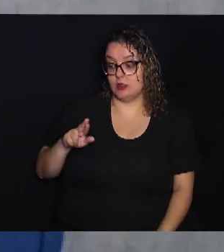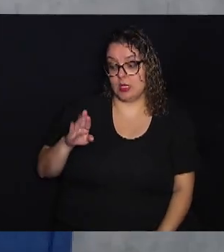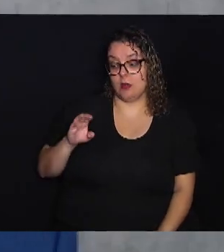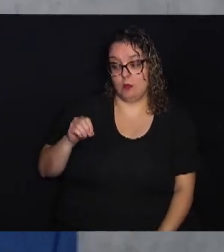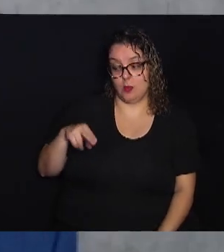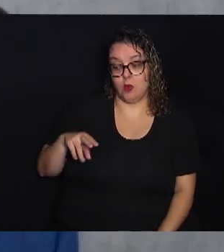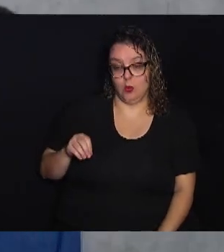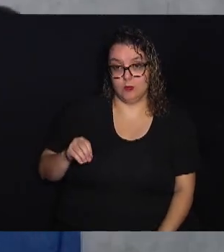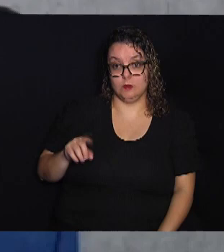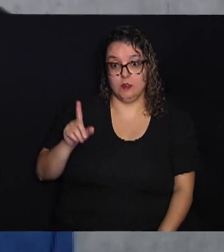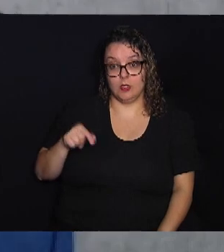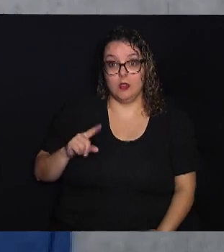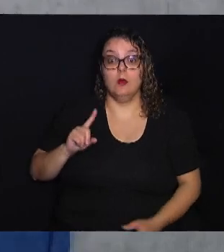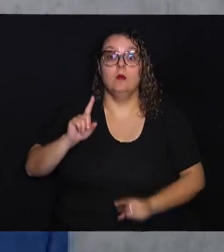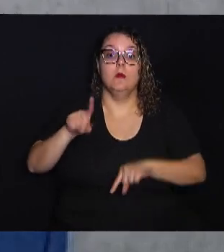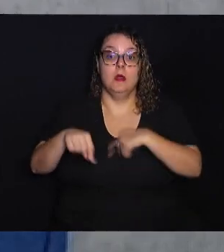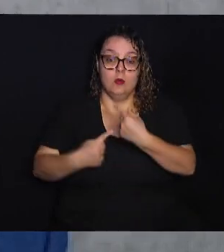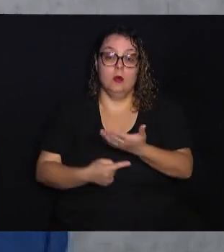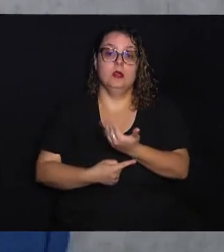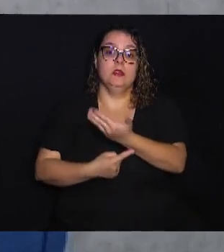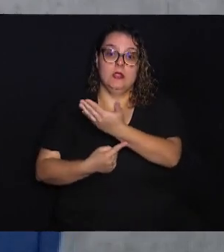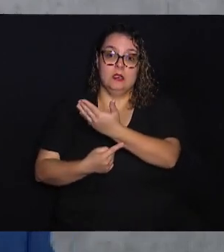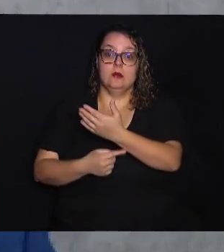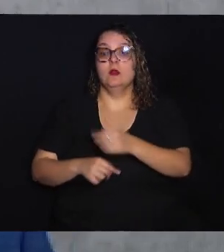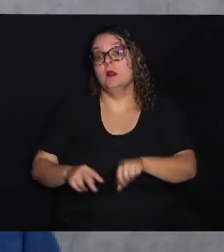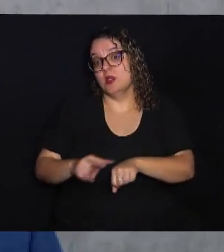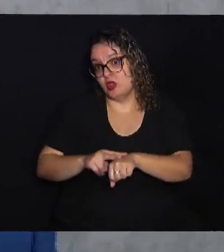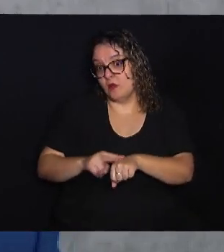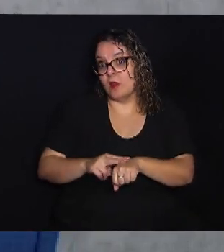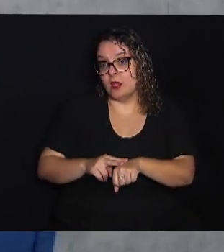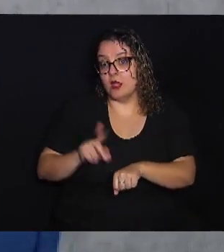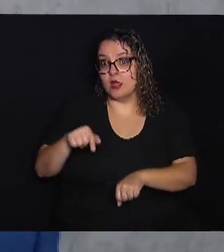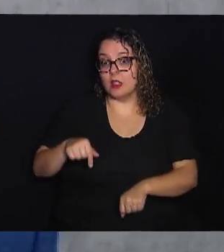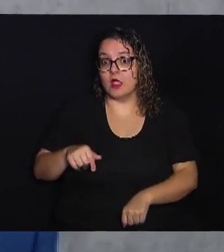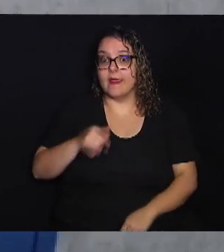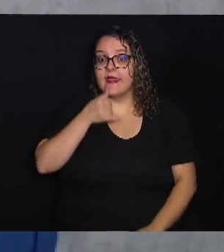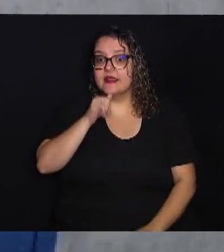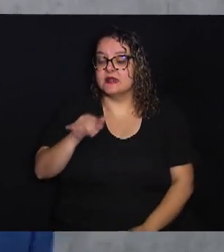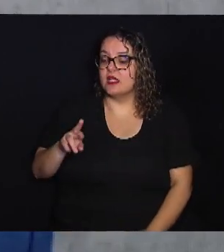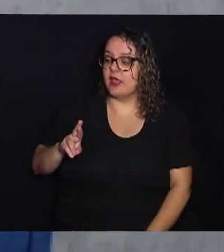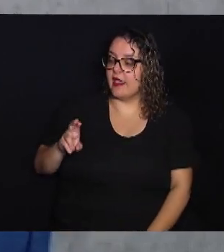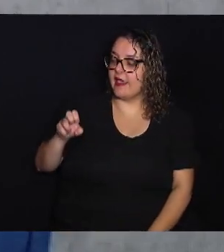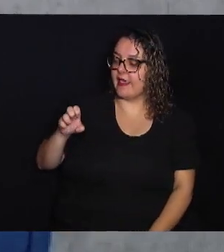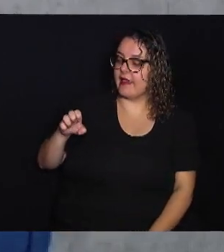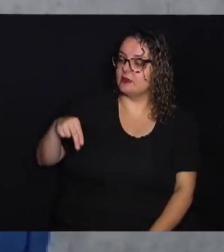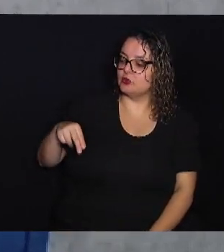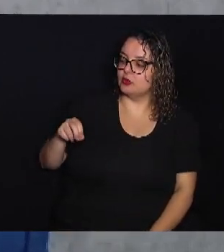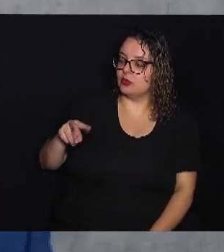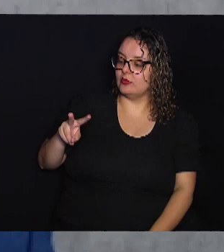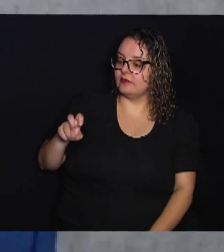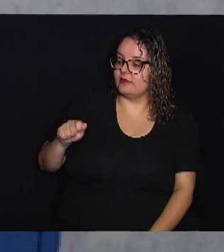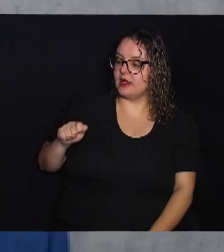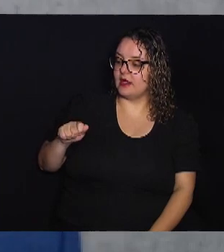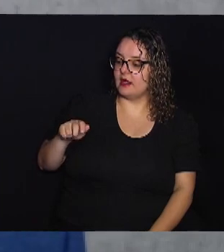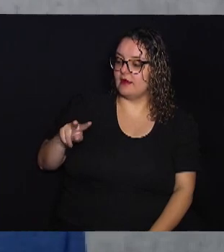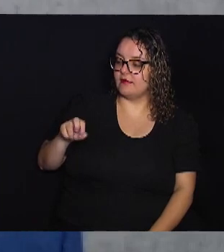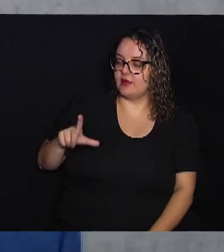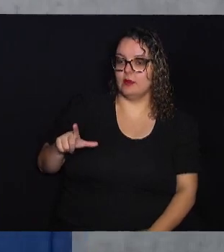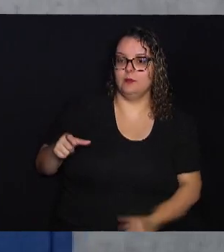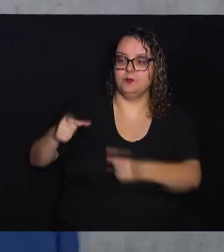Exatamente. Essa questão do carbono é onde entra uma outra tecnologia verde, que é a questão das energias